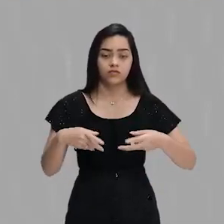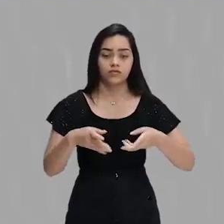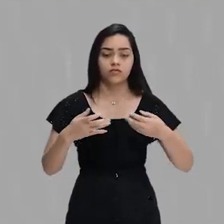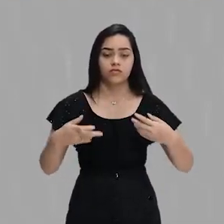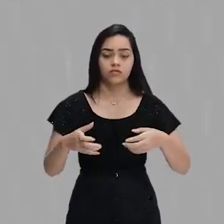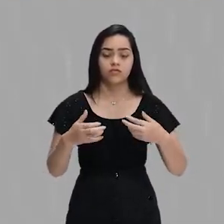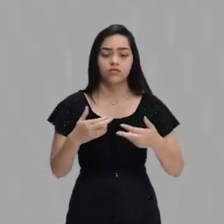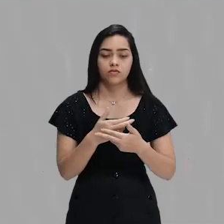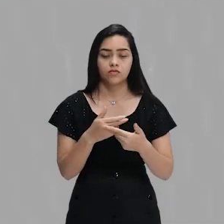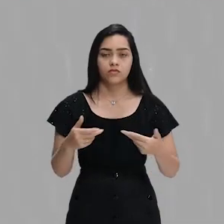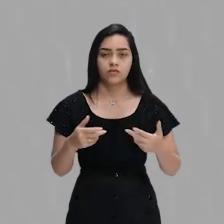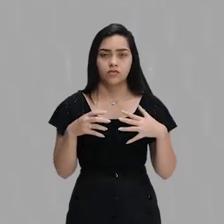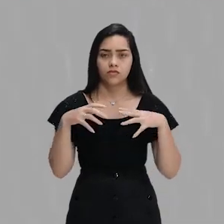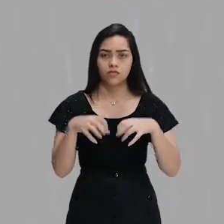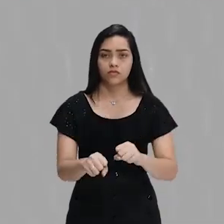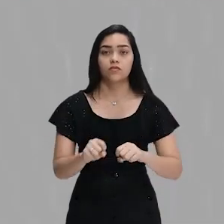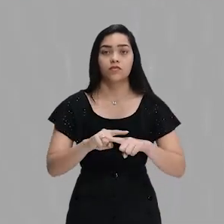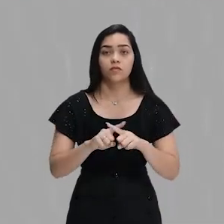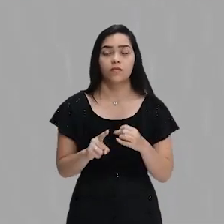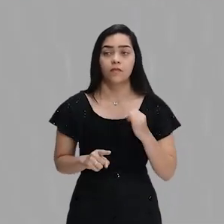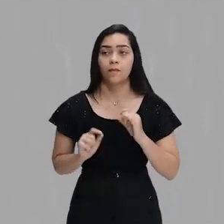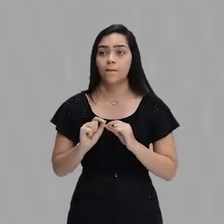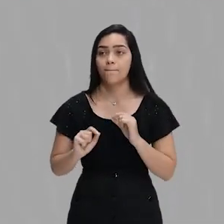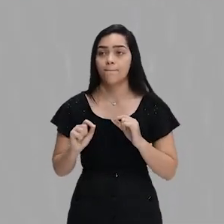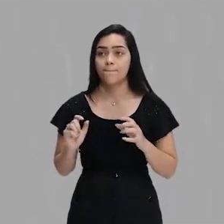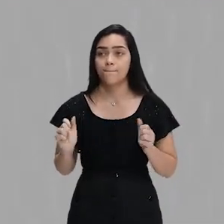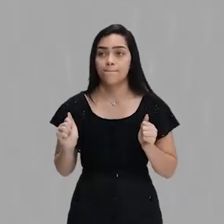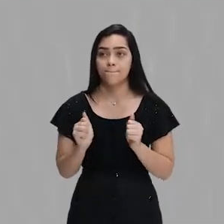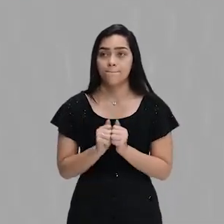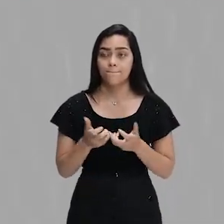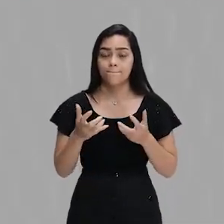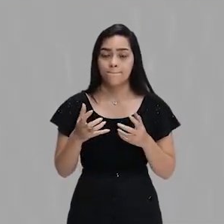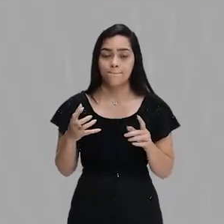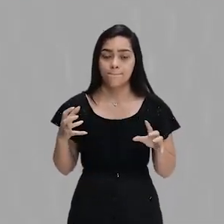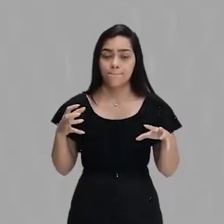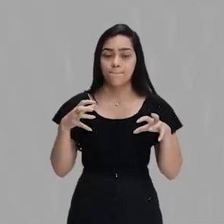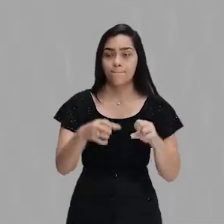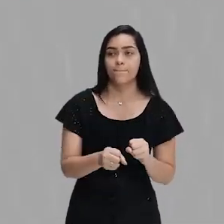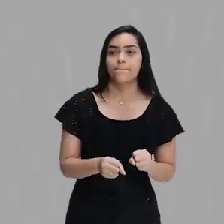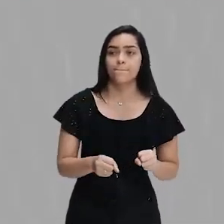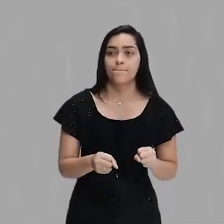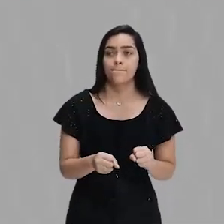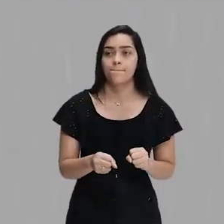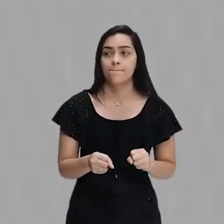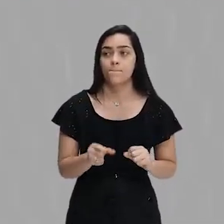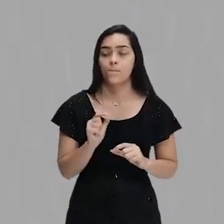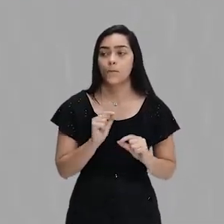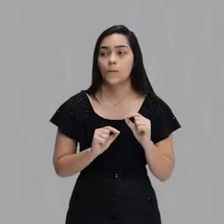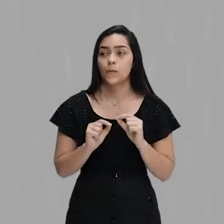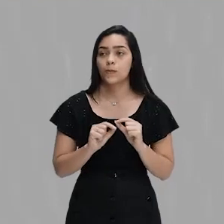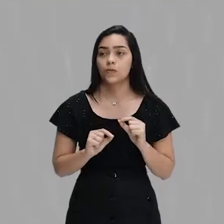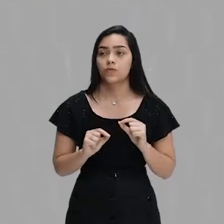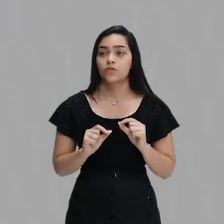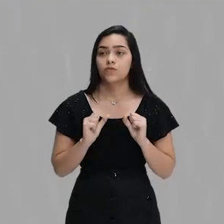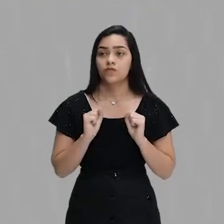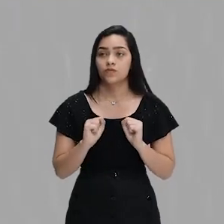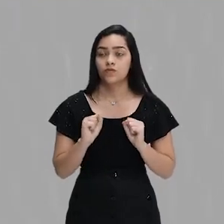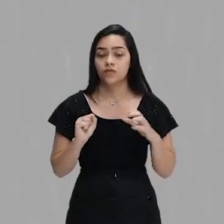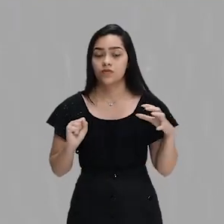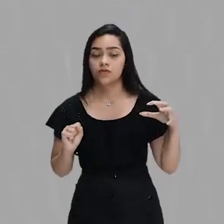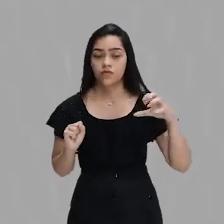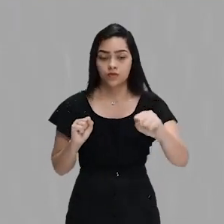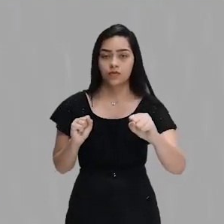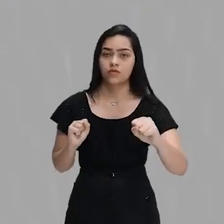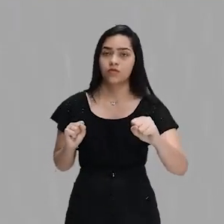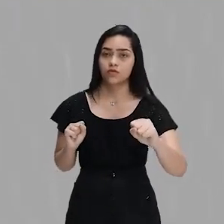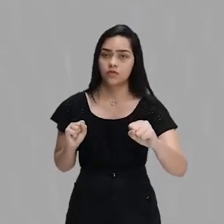muitos predadores. Agora, se um predador vier atrás dela para tentar capturar ela, eventualmente essa anêmona pode capturar